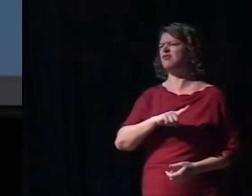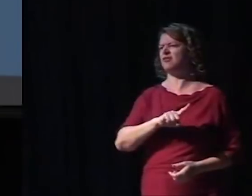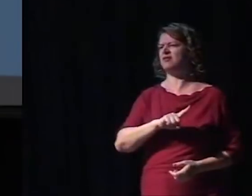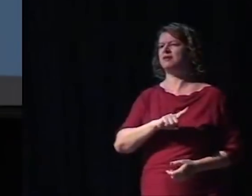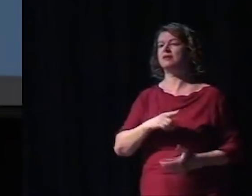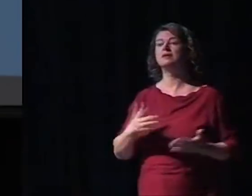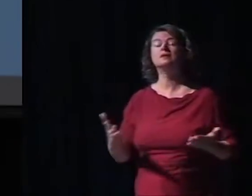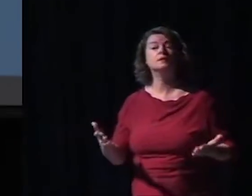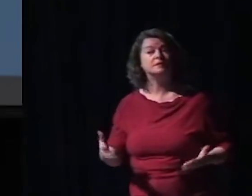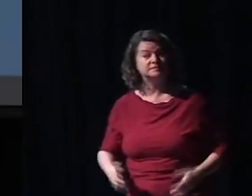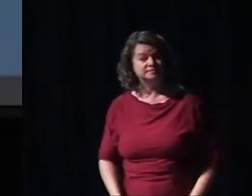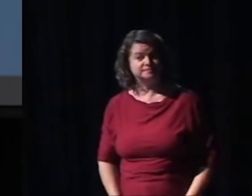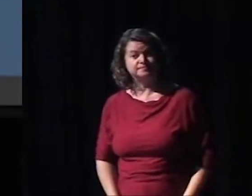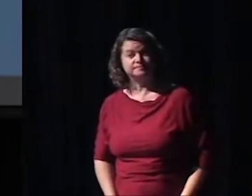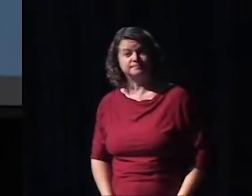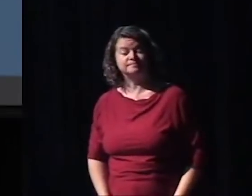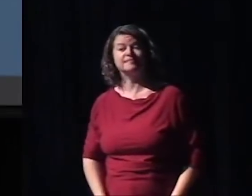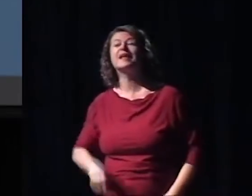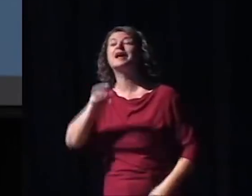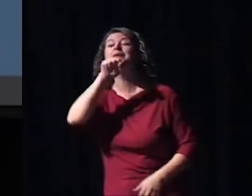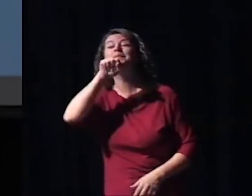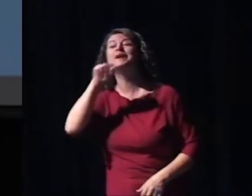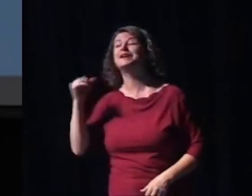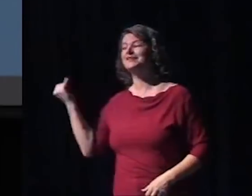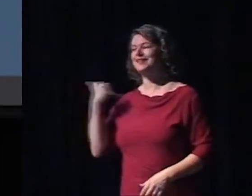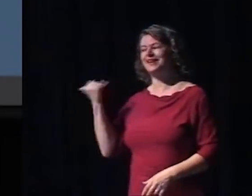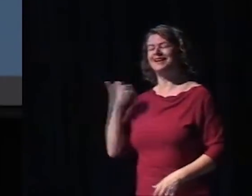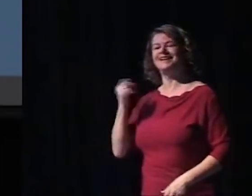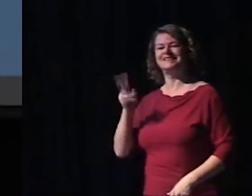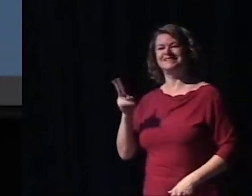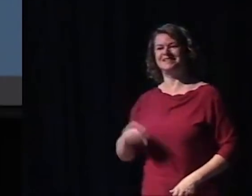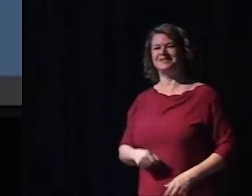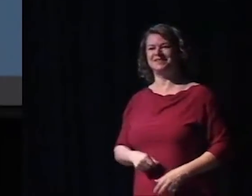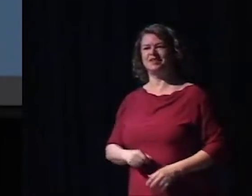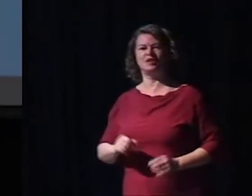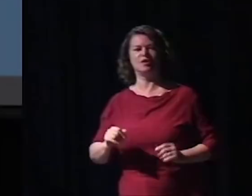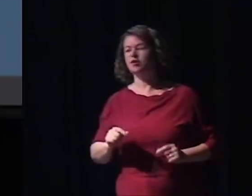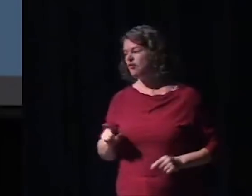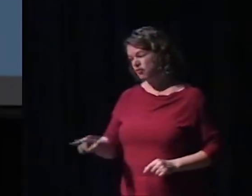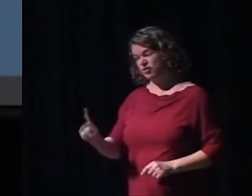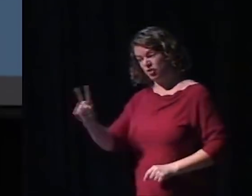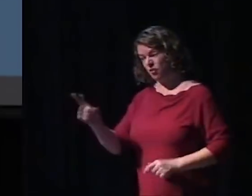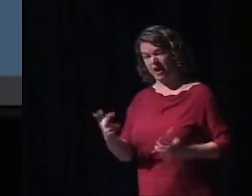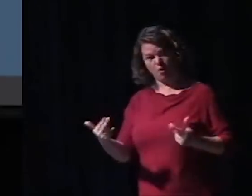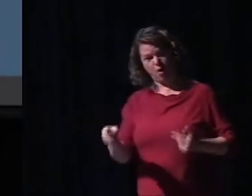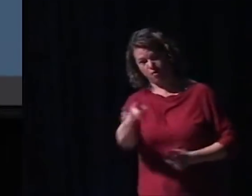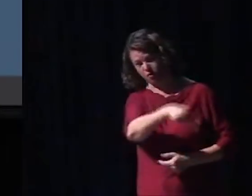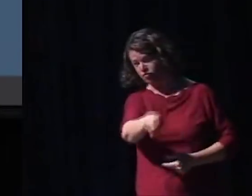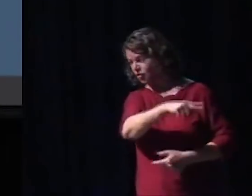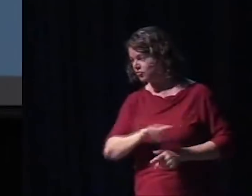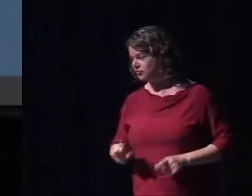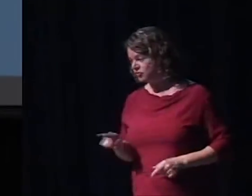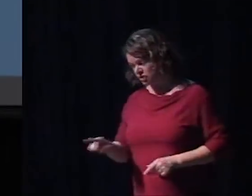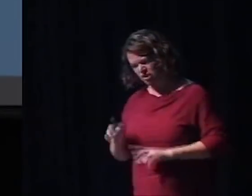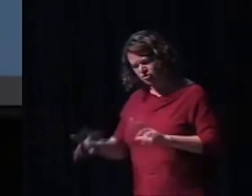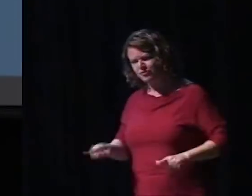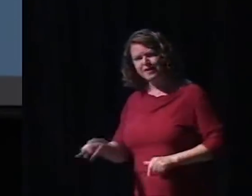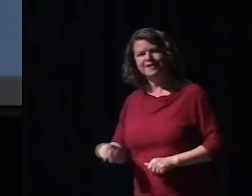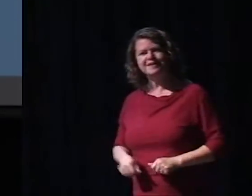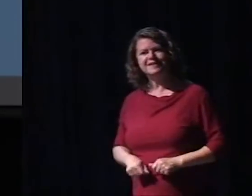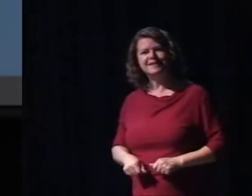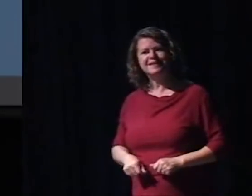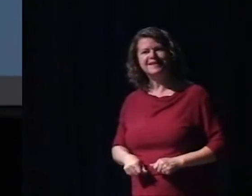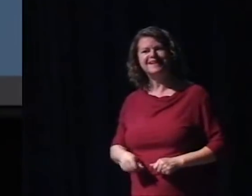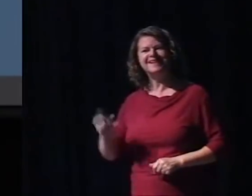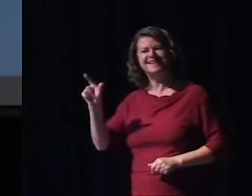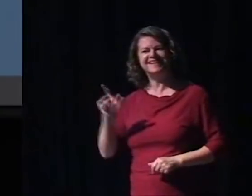falava muito isso para mim: todo mundo vai, mas você não é todo mundo. E é isso que Deus fala para mim e para você: você não pertence a